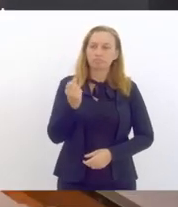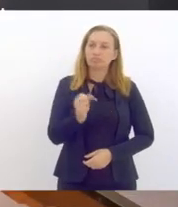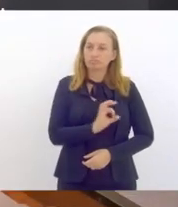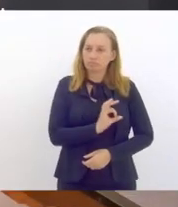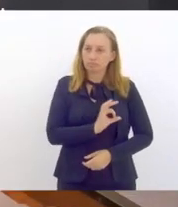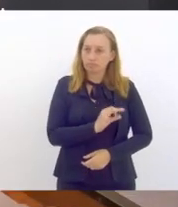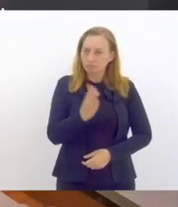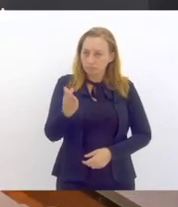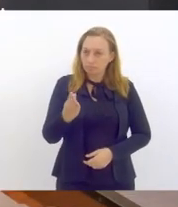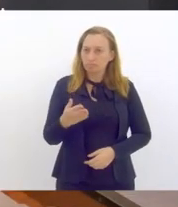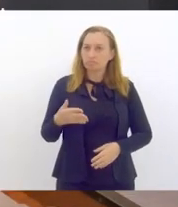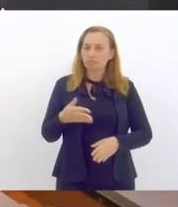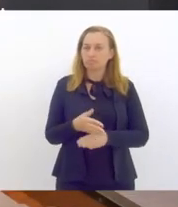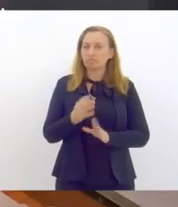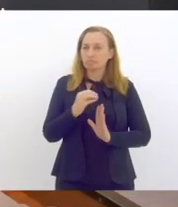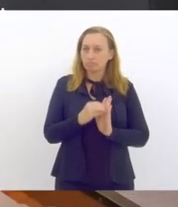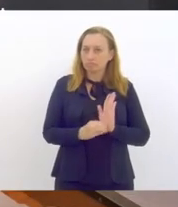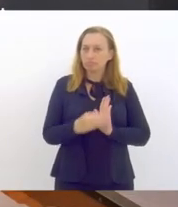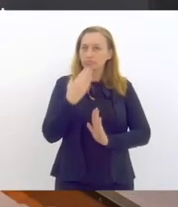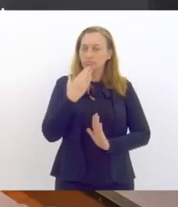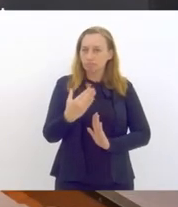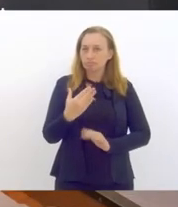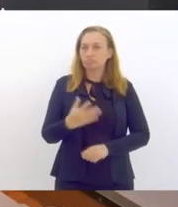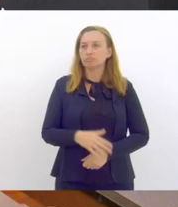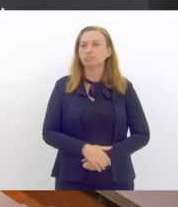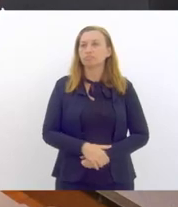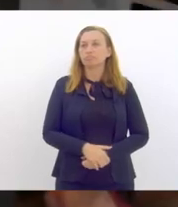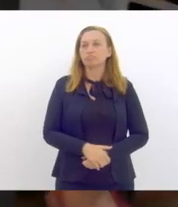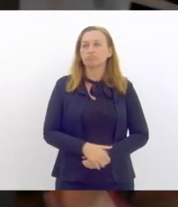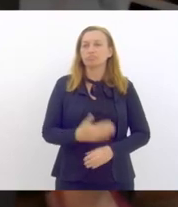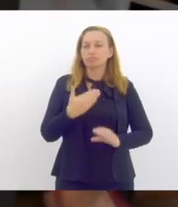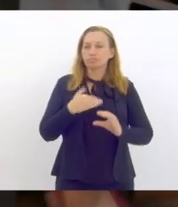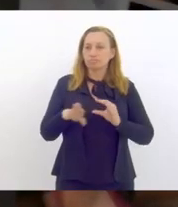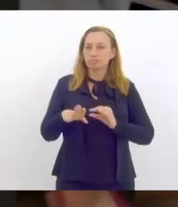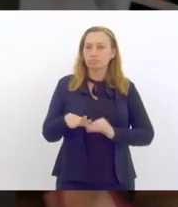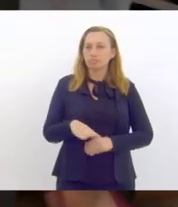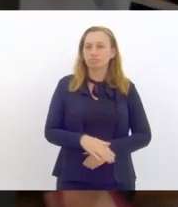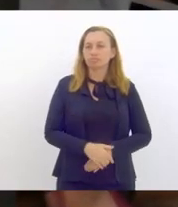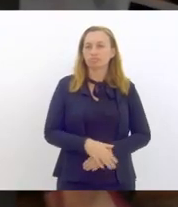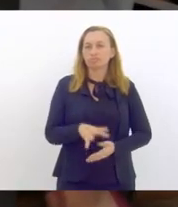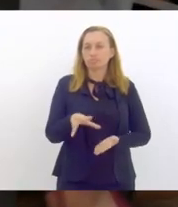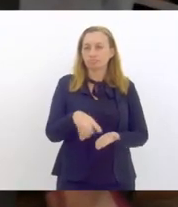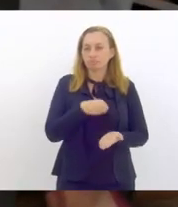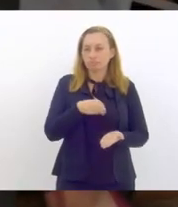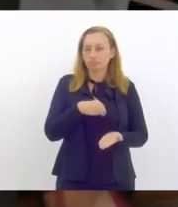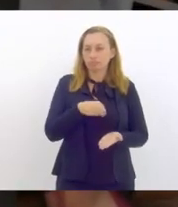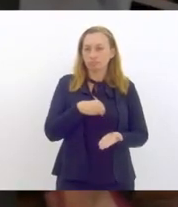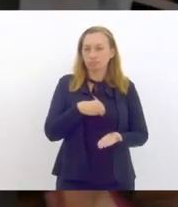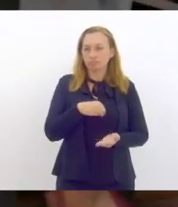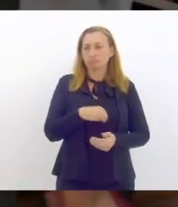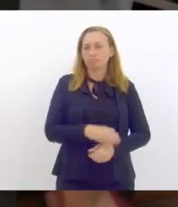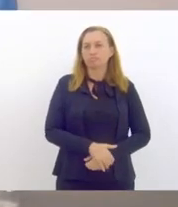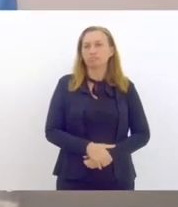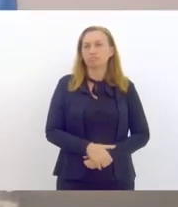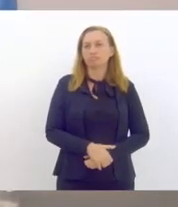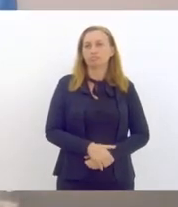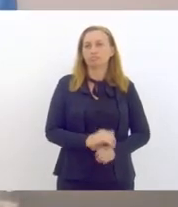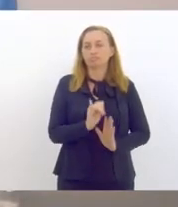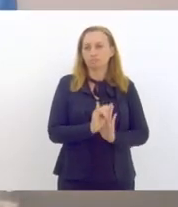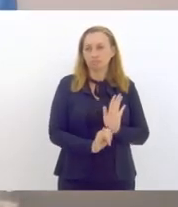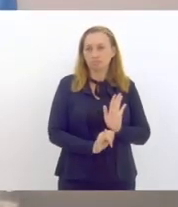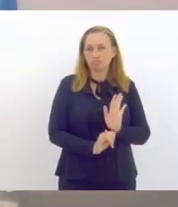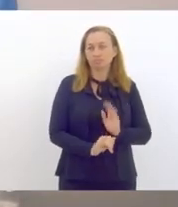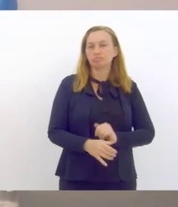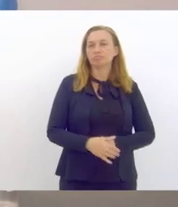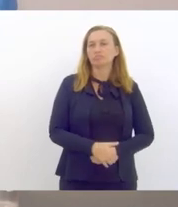vai chegar para mim um ofício pedindo parecer e manda para mim cópia desse desse relatório